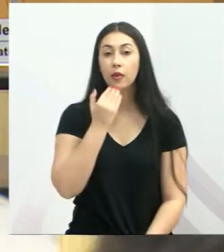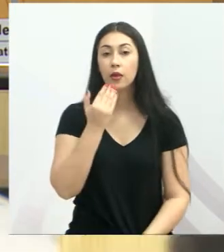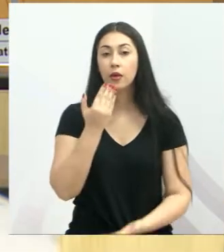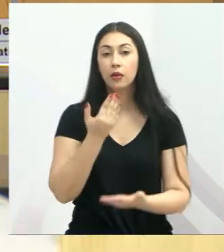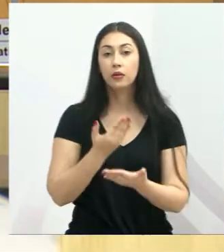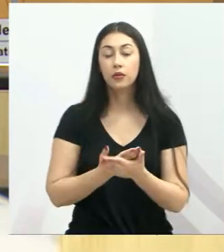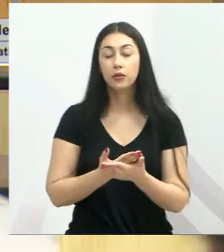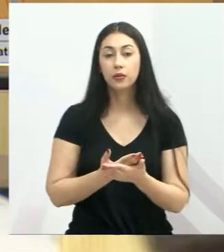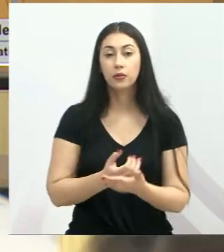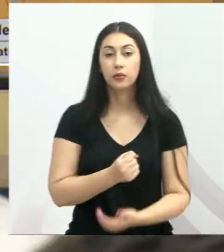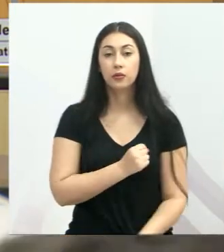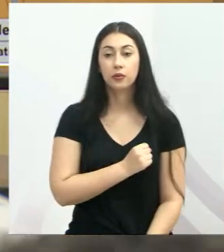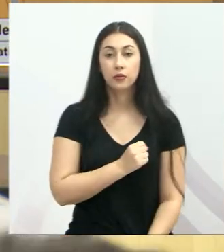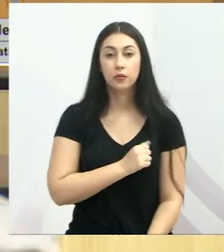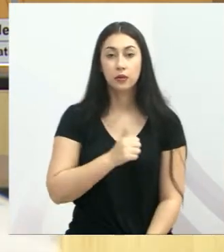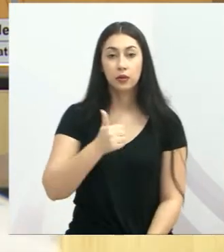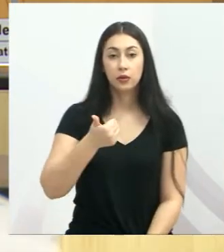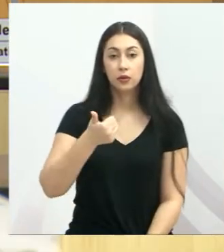Requerimento